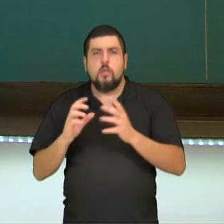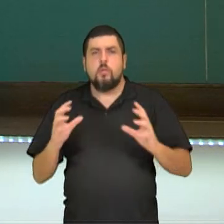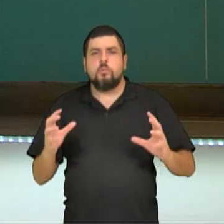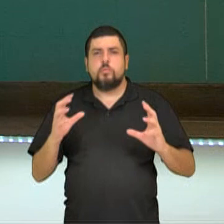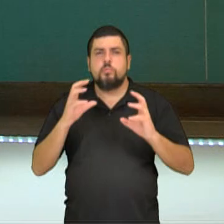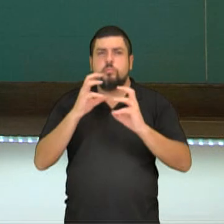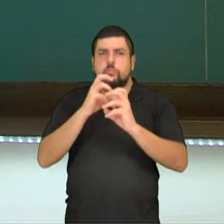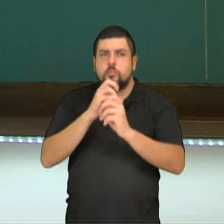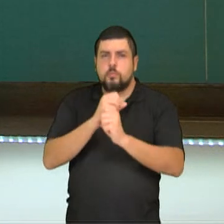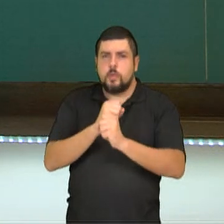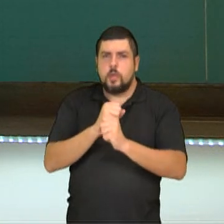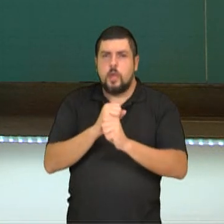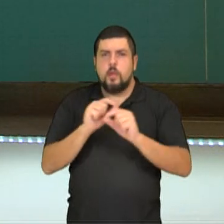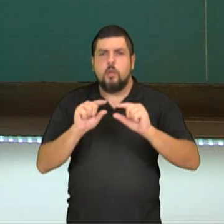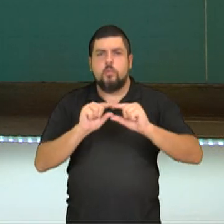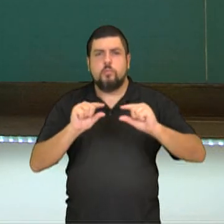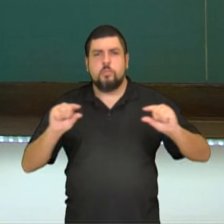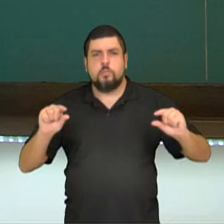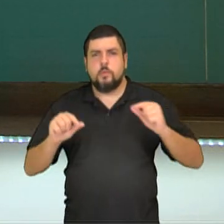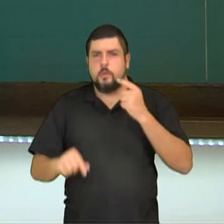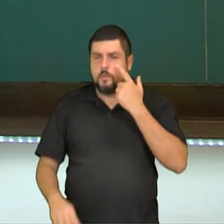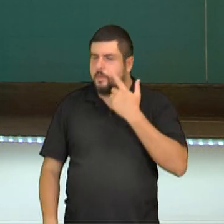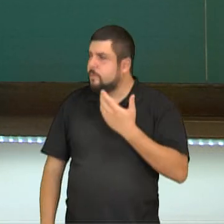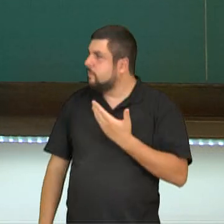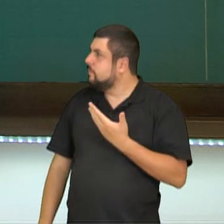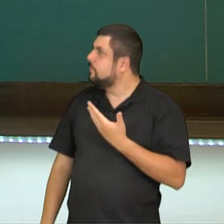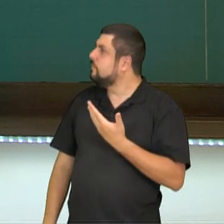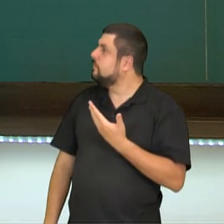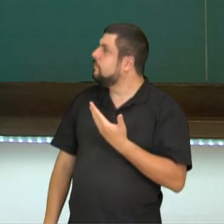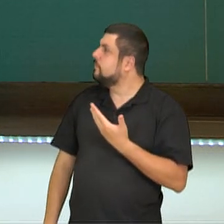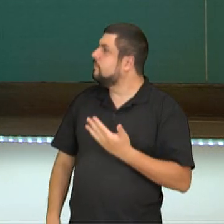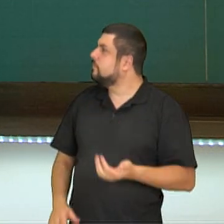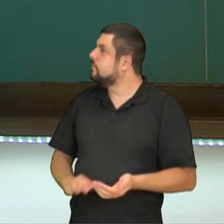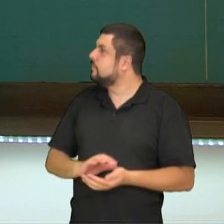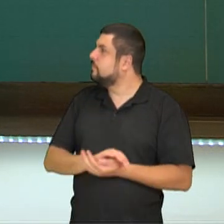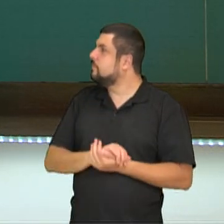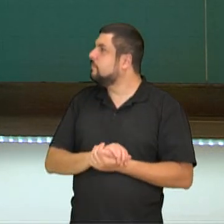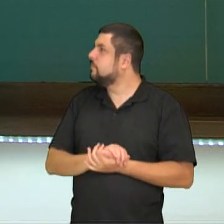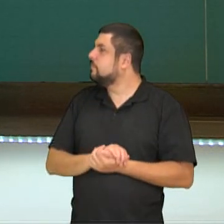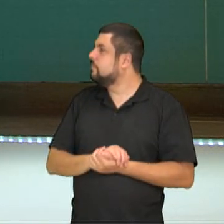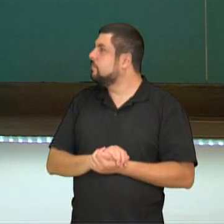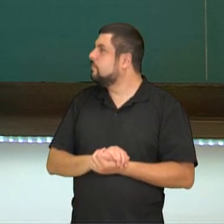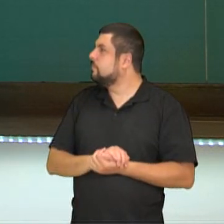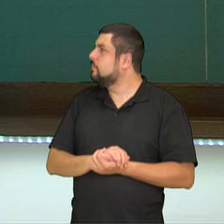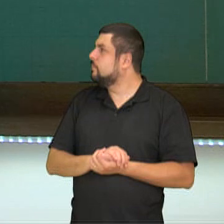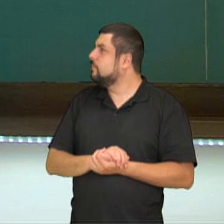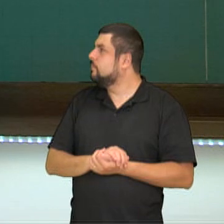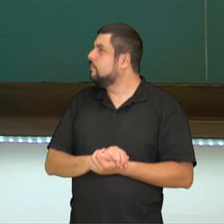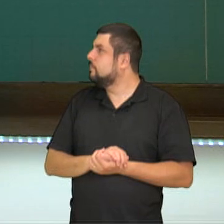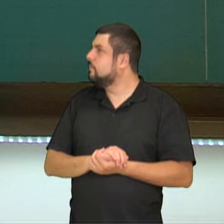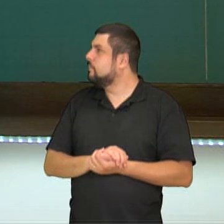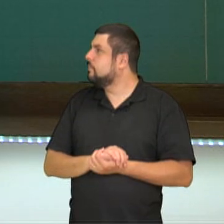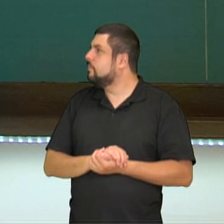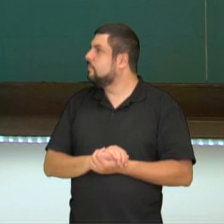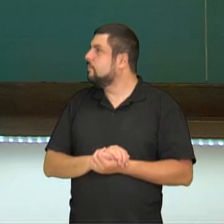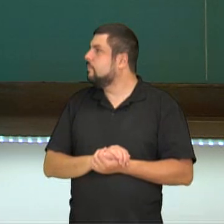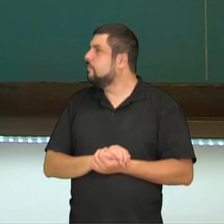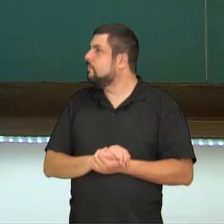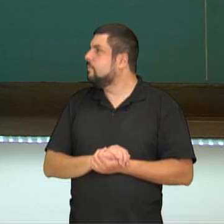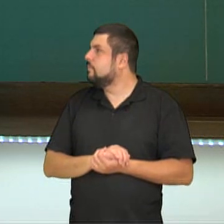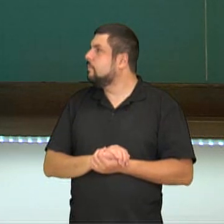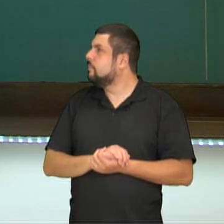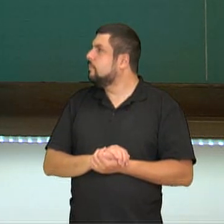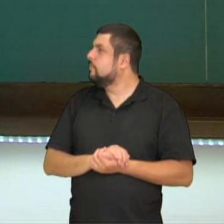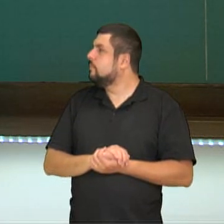a gente tem essa fórmula agora. C1 vezes V1 igual a C2 vezes V2. Concentração